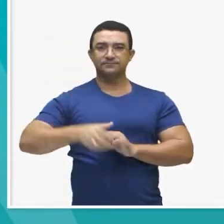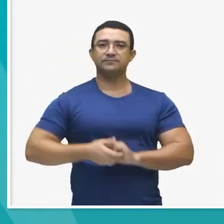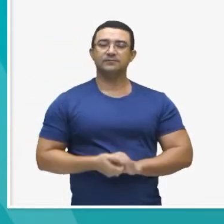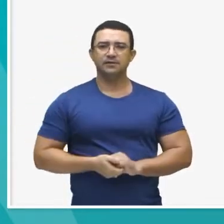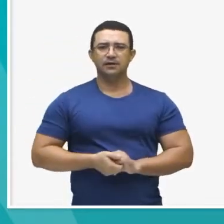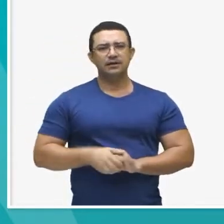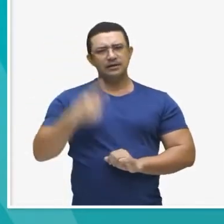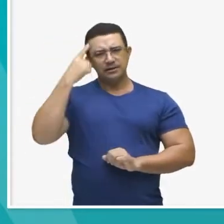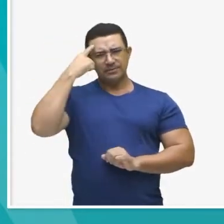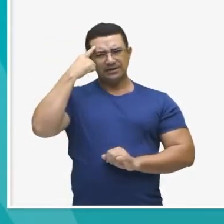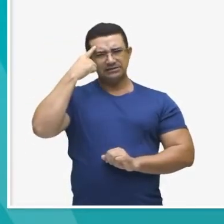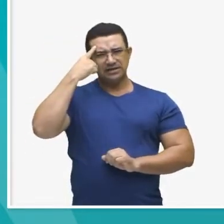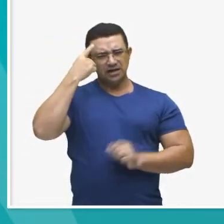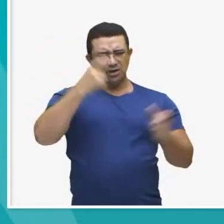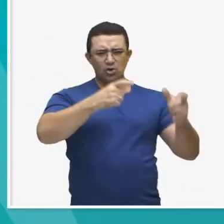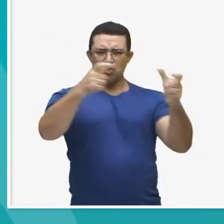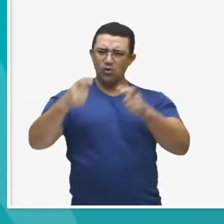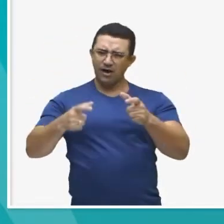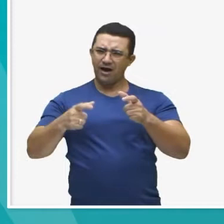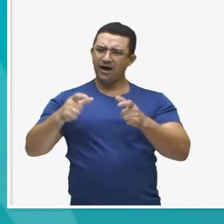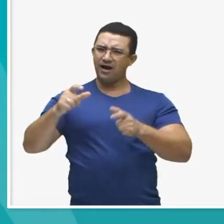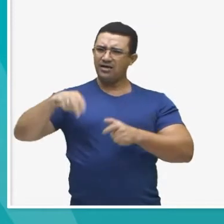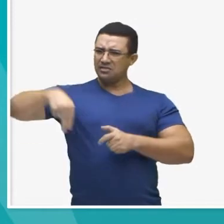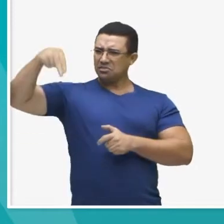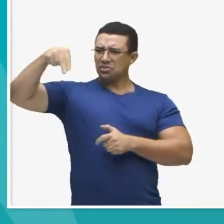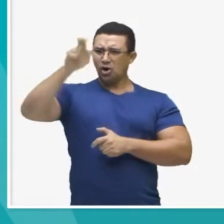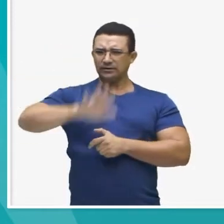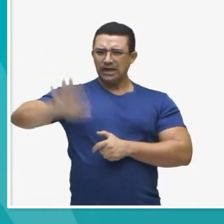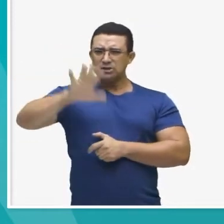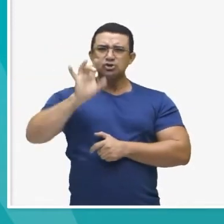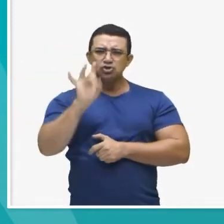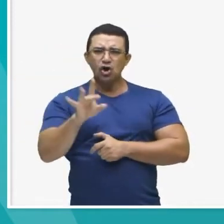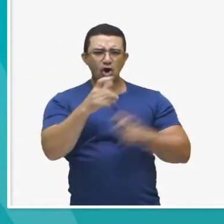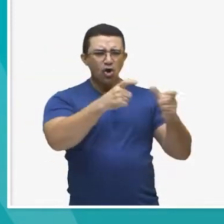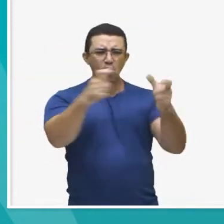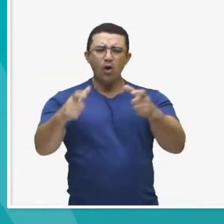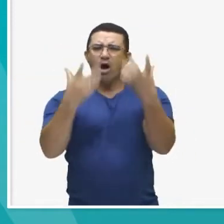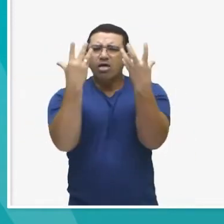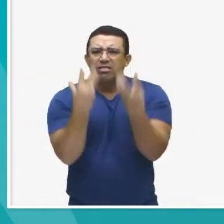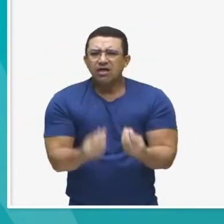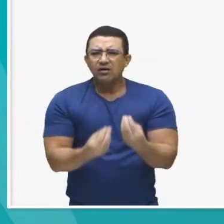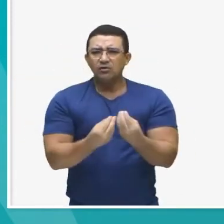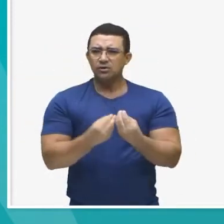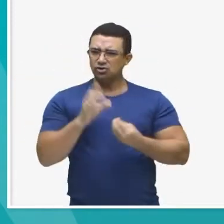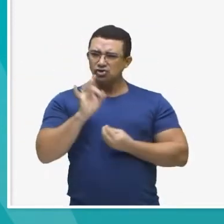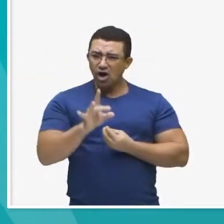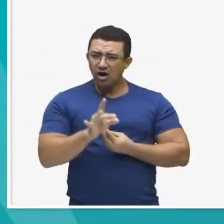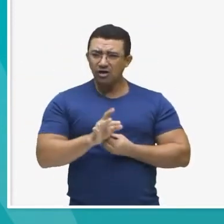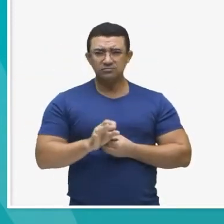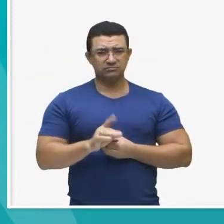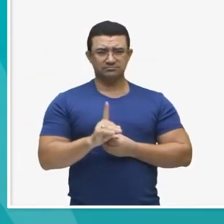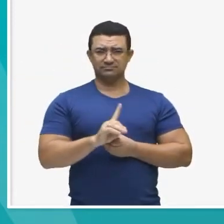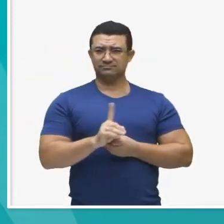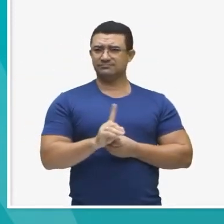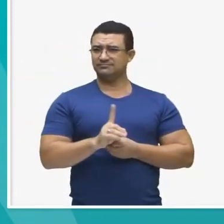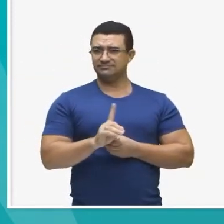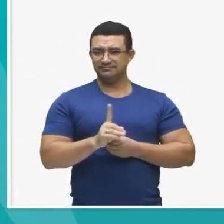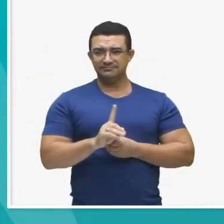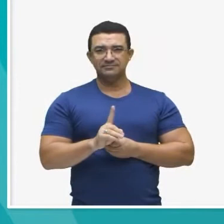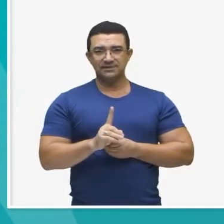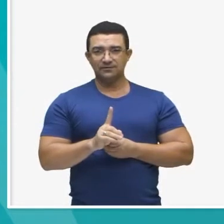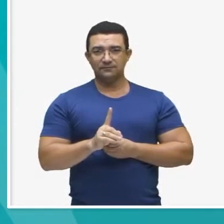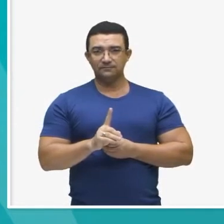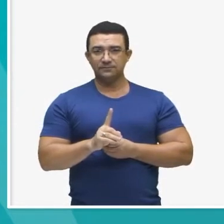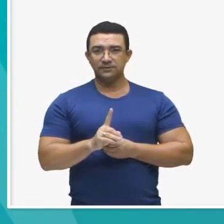existe o sertão no Nordeste, mas não é bem assim. Sim, o sertão é essa região mais seca, essa região onde realmente